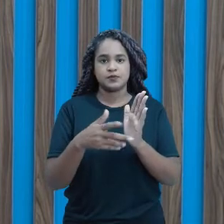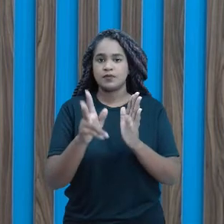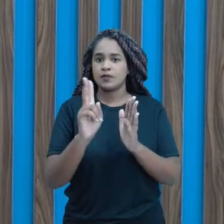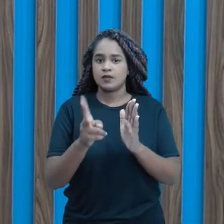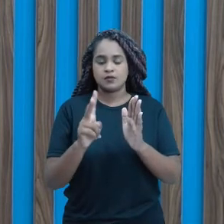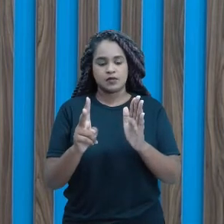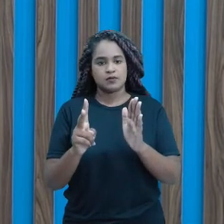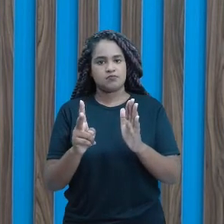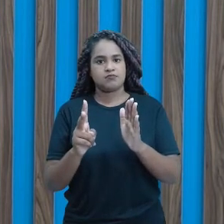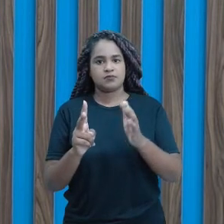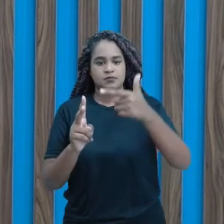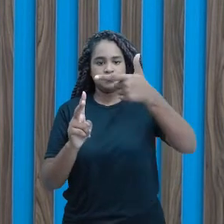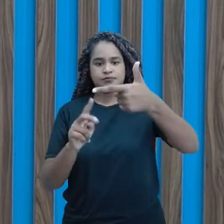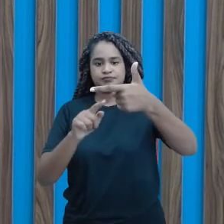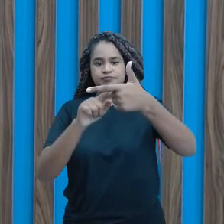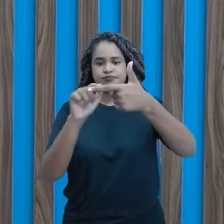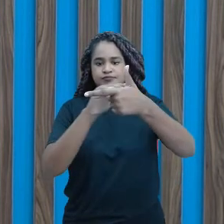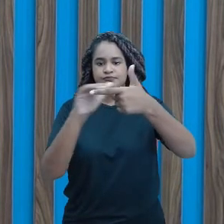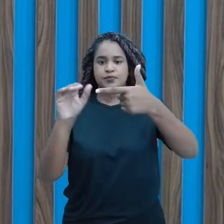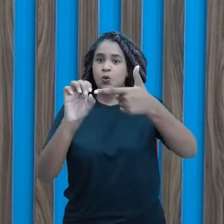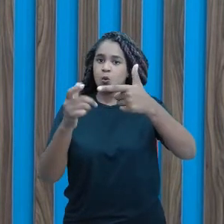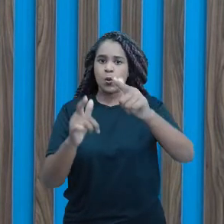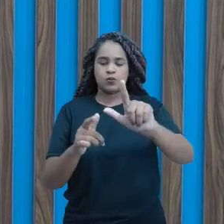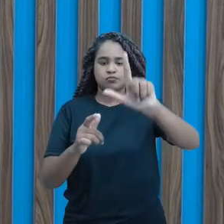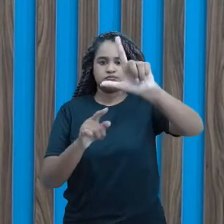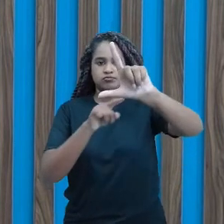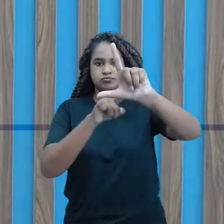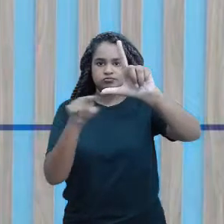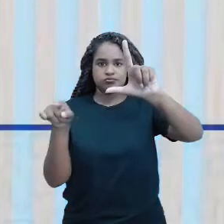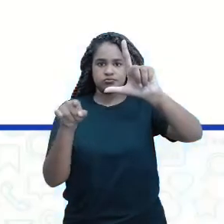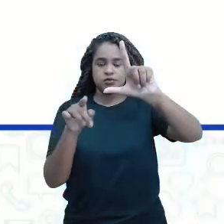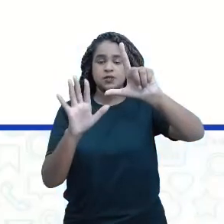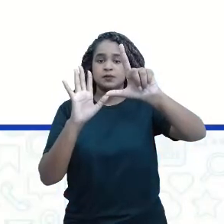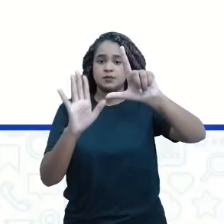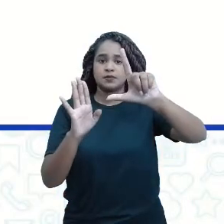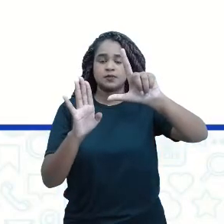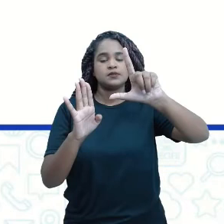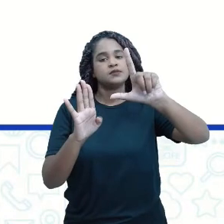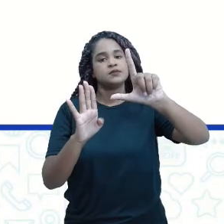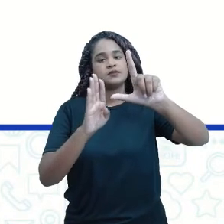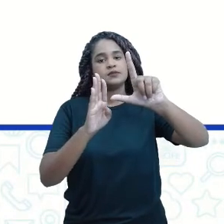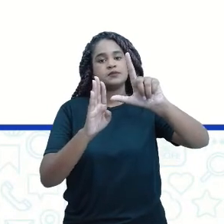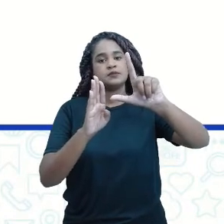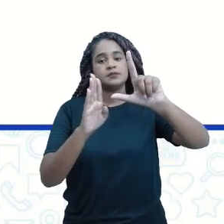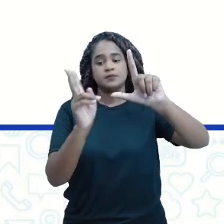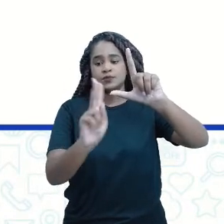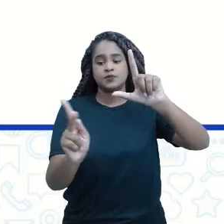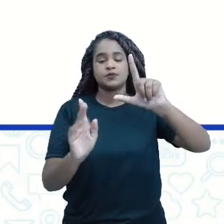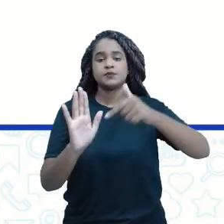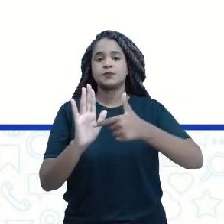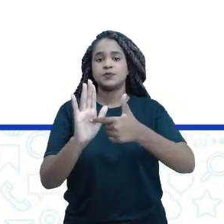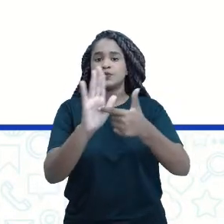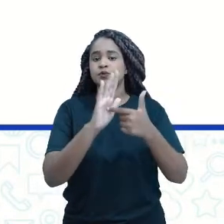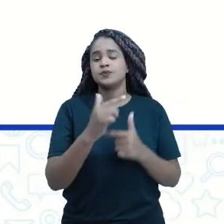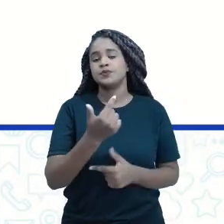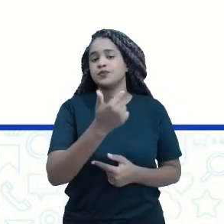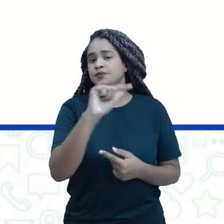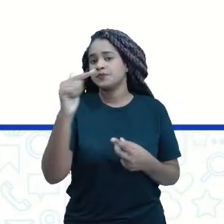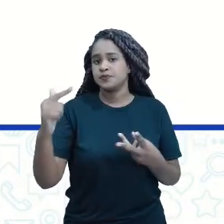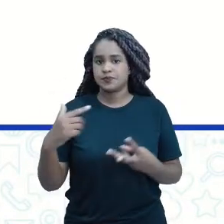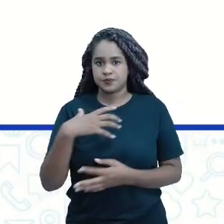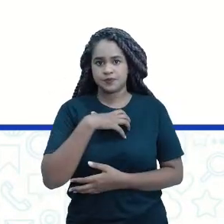apoiado sobre um dos catetos, certo? Mas Briane mostrou aí outras possibilidades da